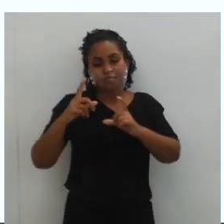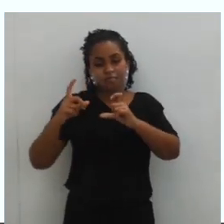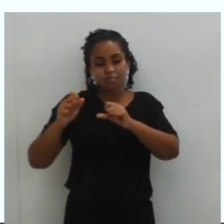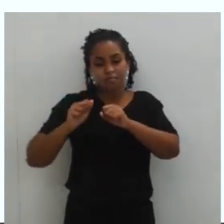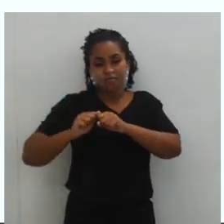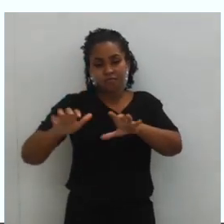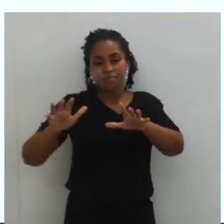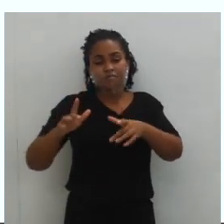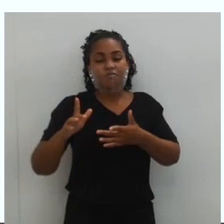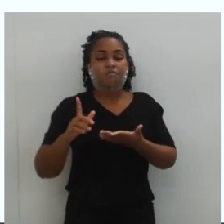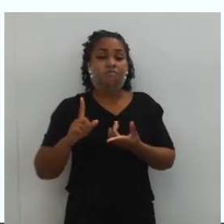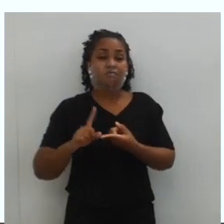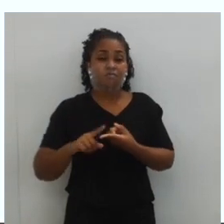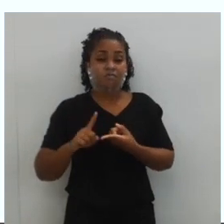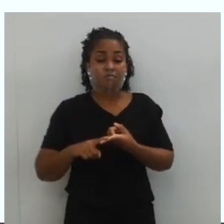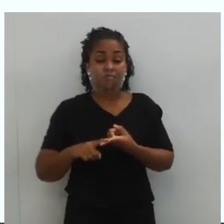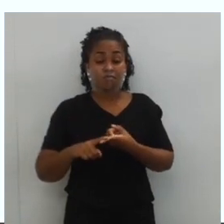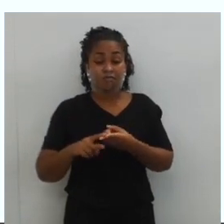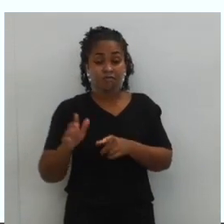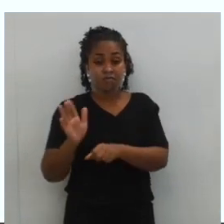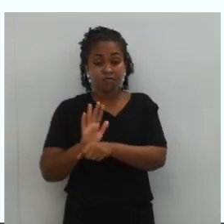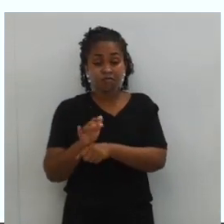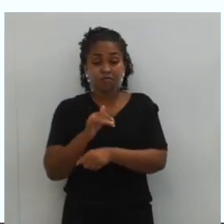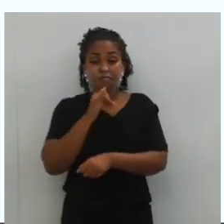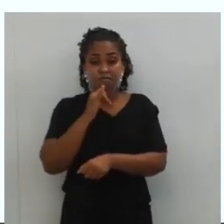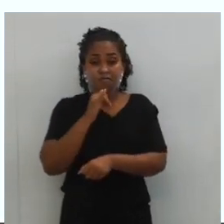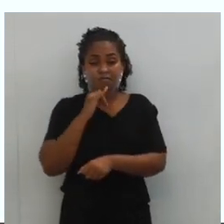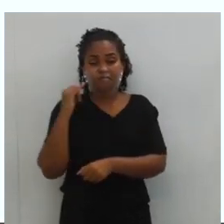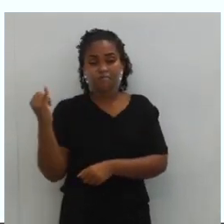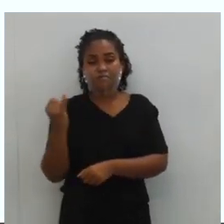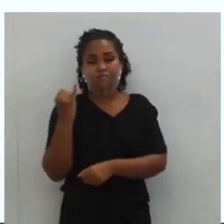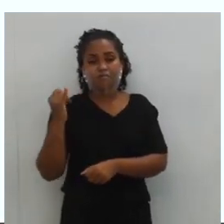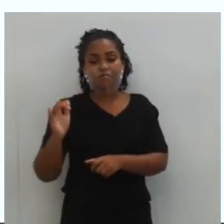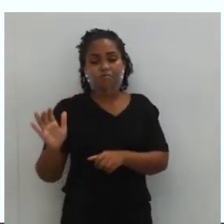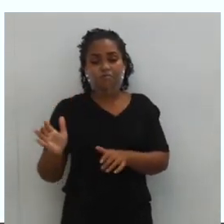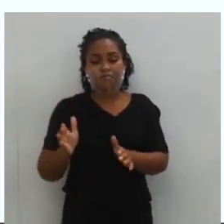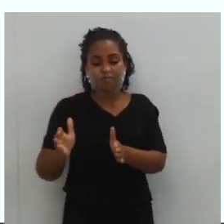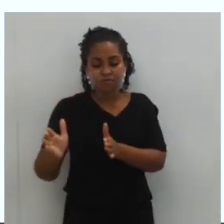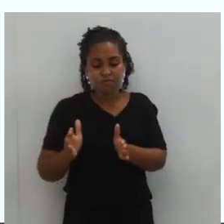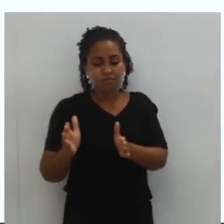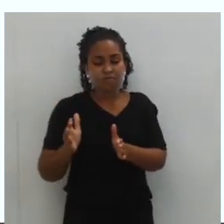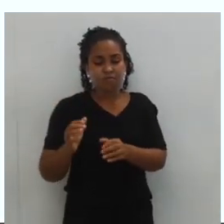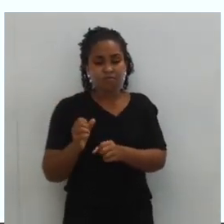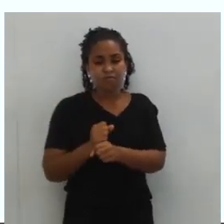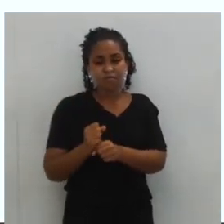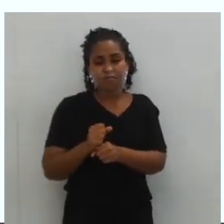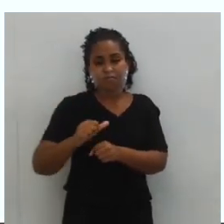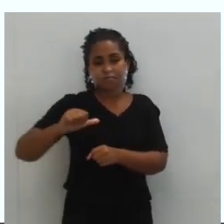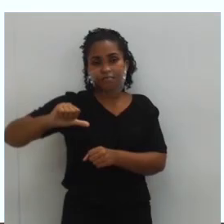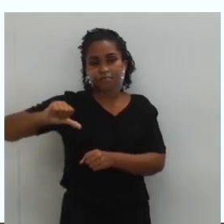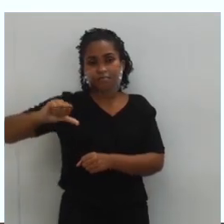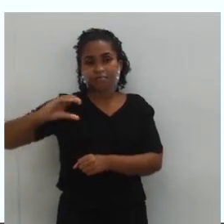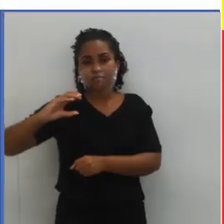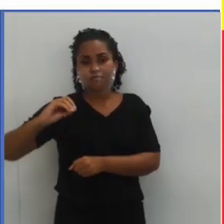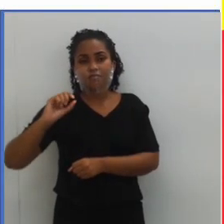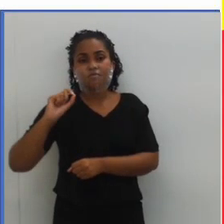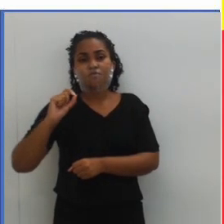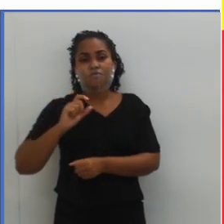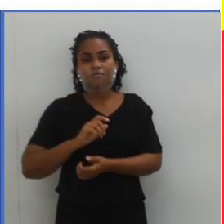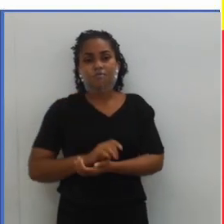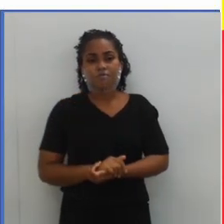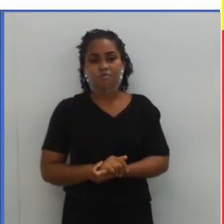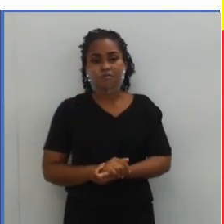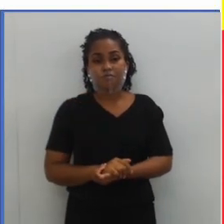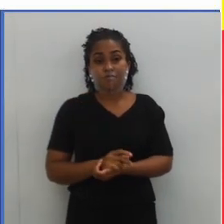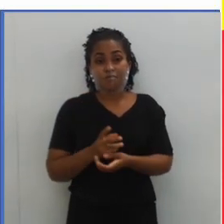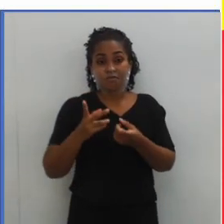da imagem. Né? E um filme muito importante nesse período, assim, mais ou menos na década de 90, é o que